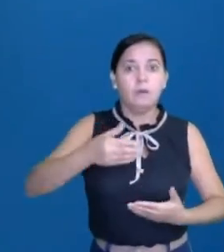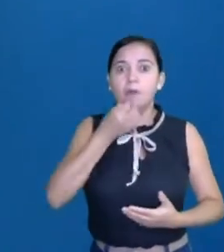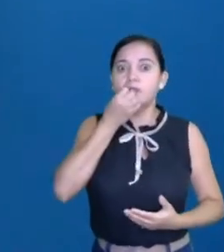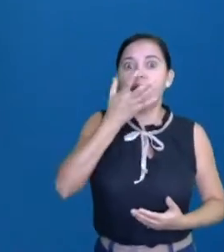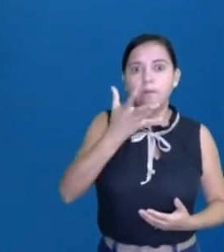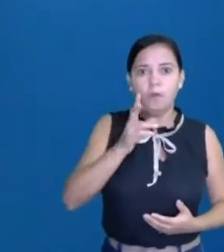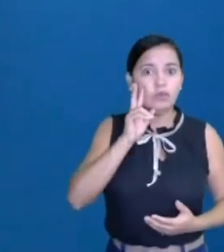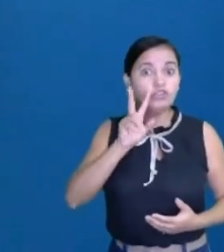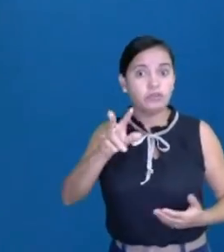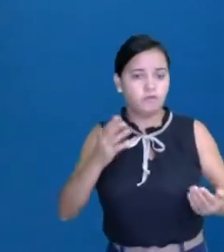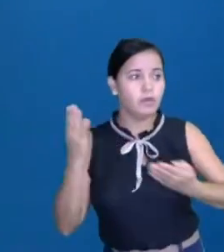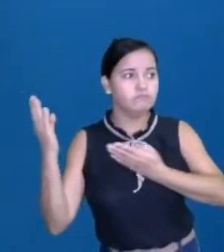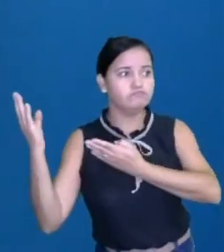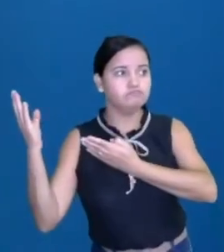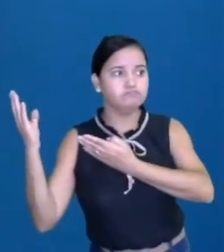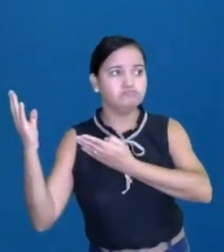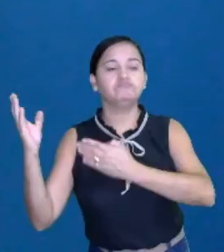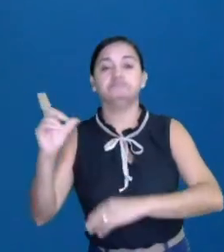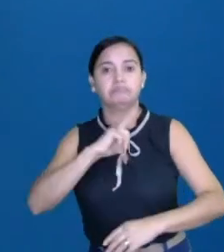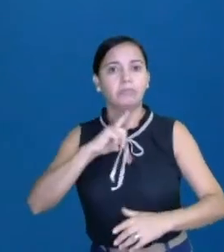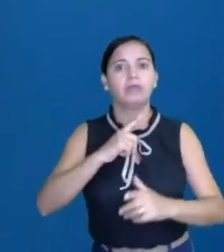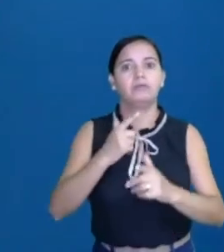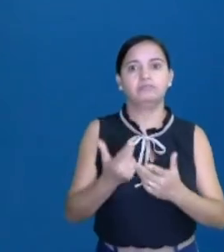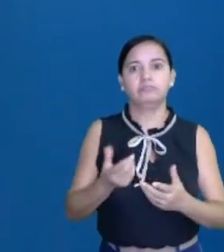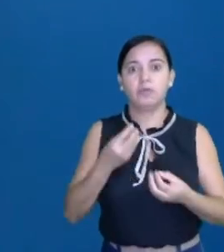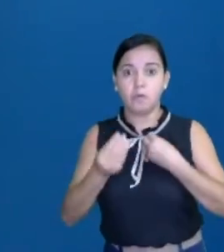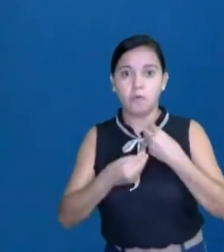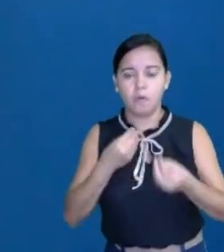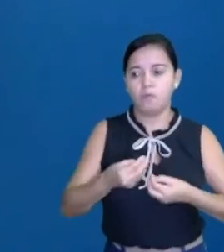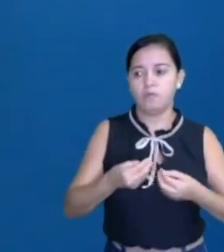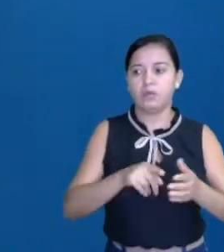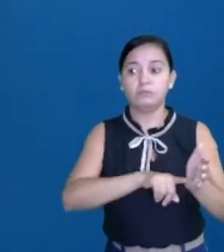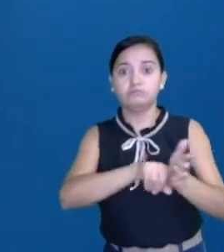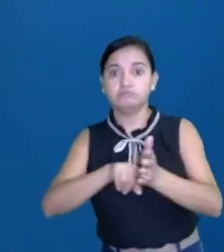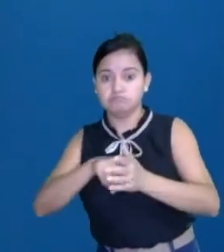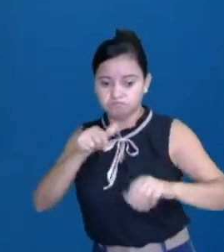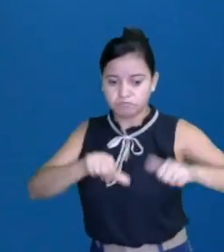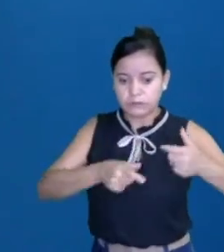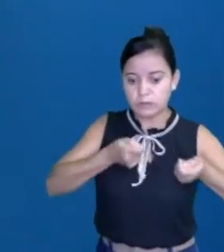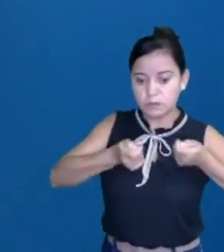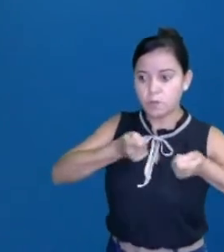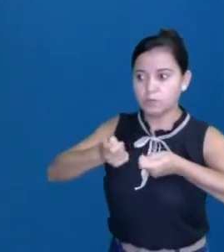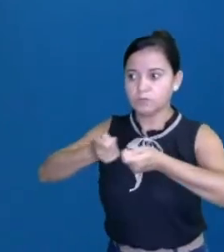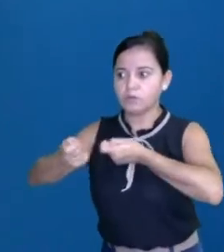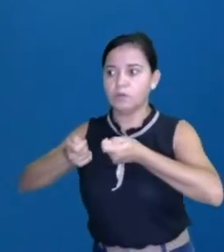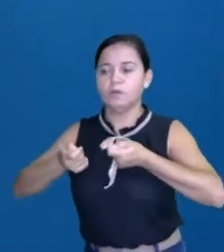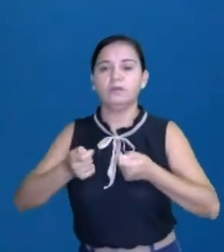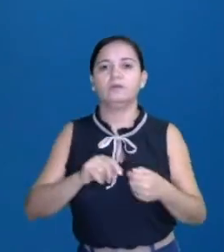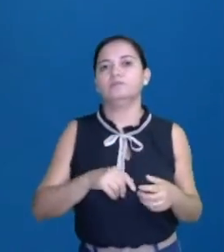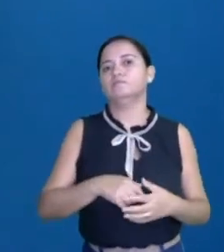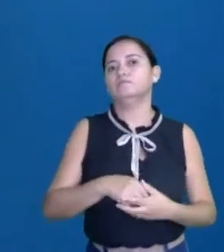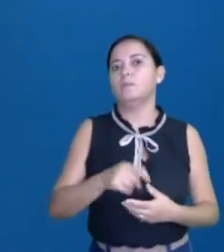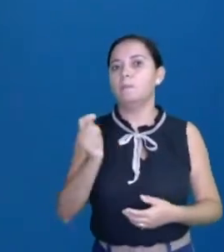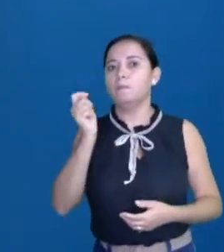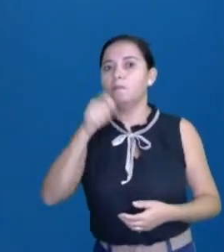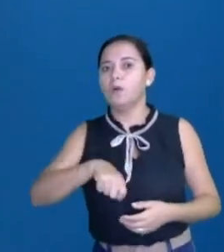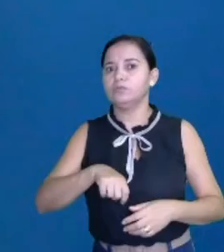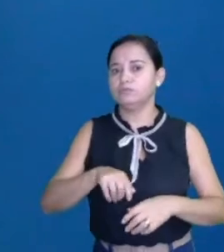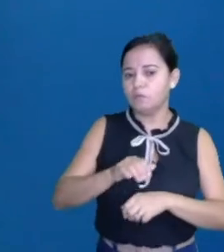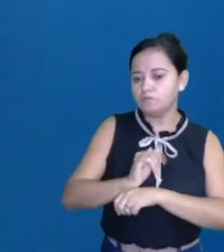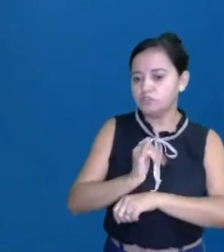gente ver como historicamente existe esse monitoramento, porque isso faz com que a gente possa ter estratégias